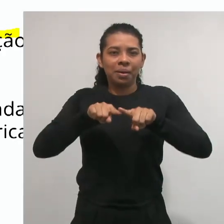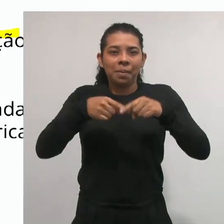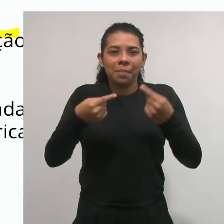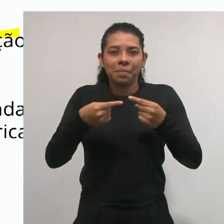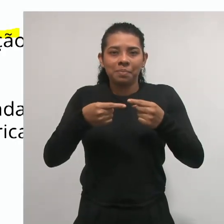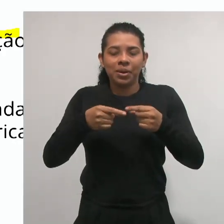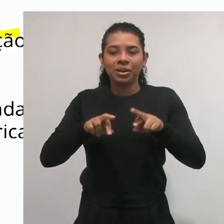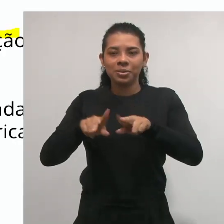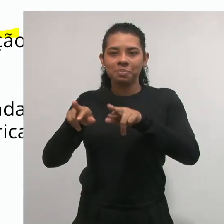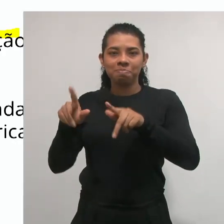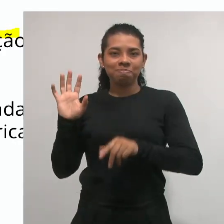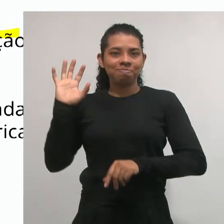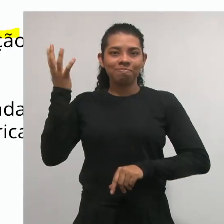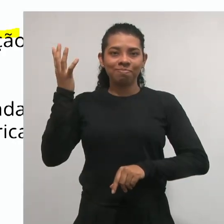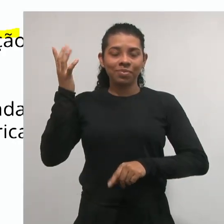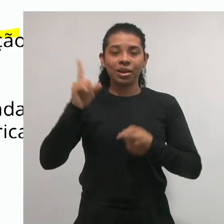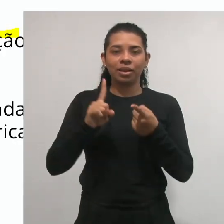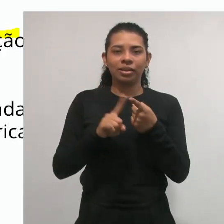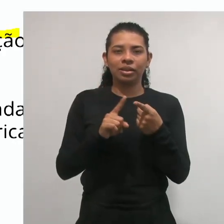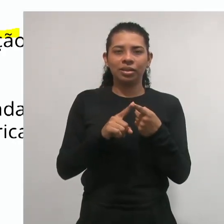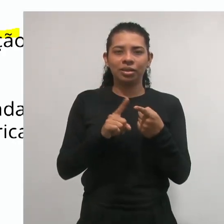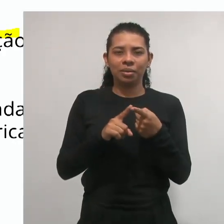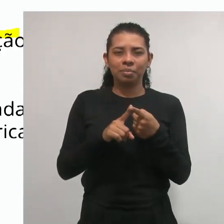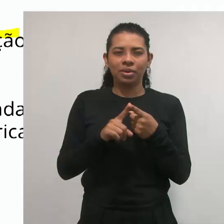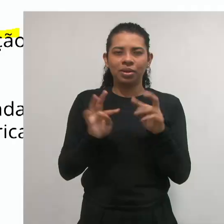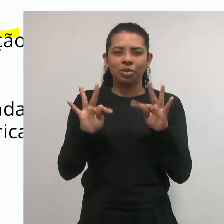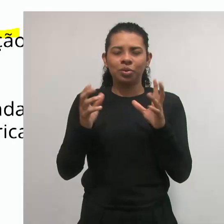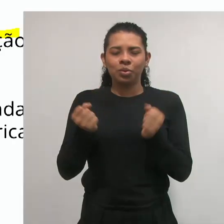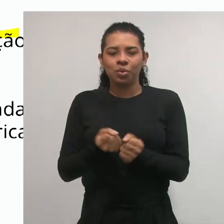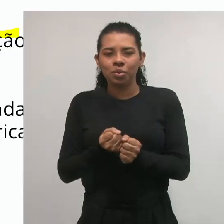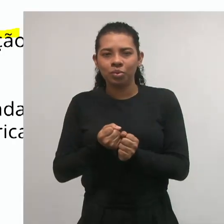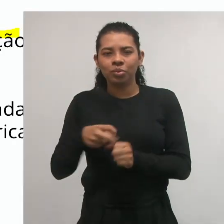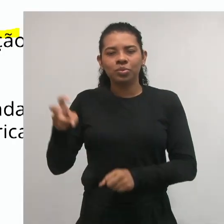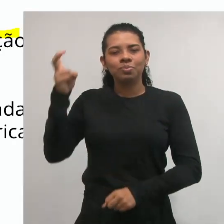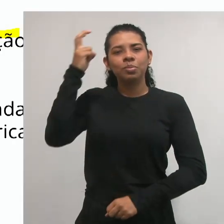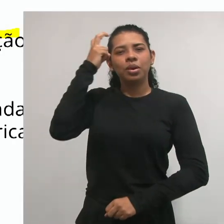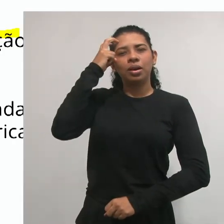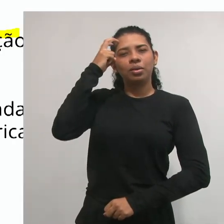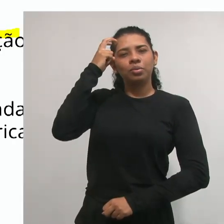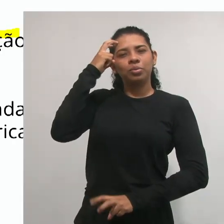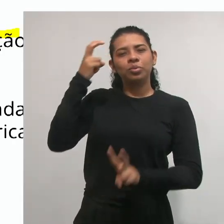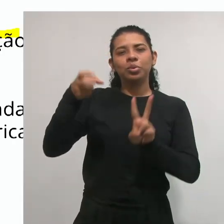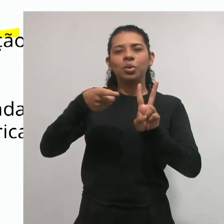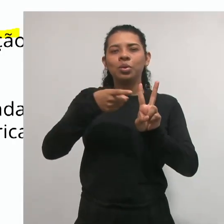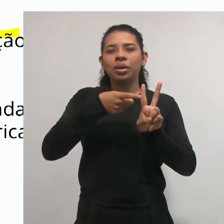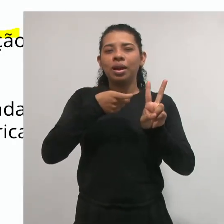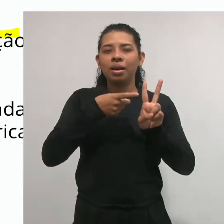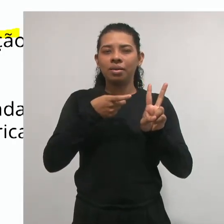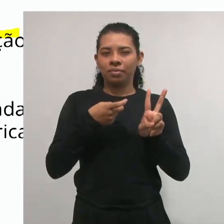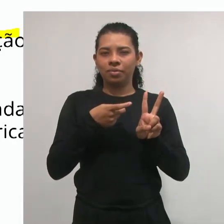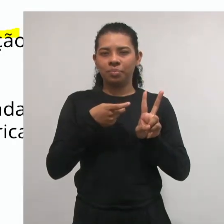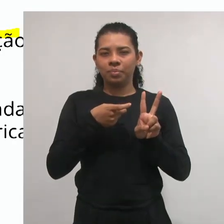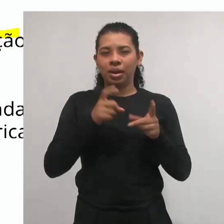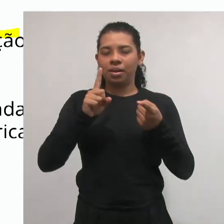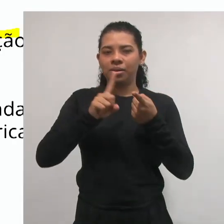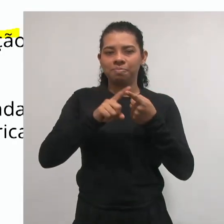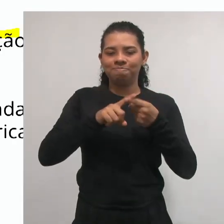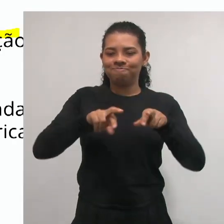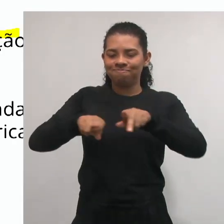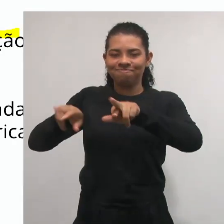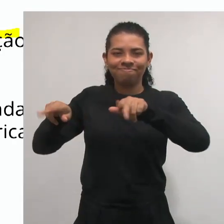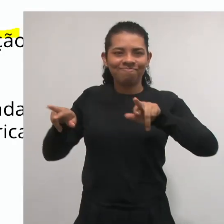culturas indígenas e africanas e afro-brasileiras são tratadas de forma pejorativa e